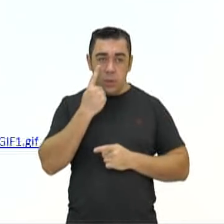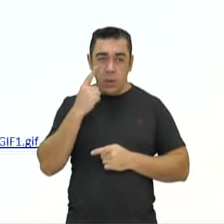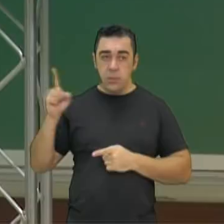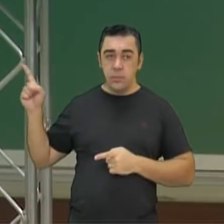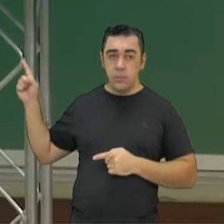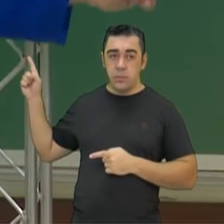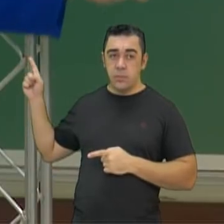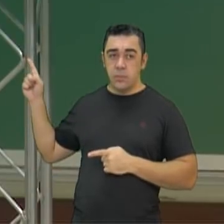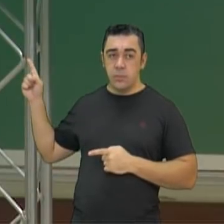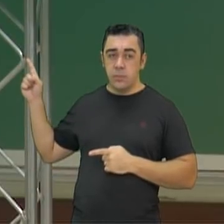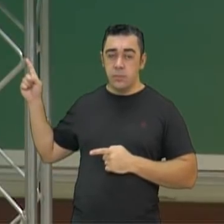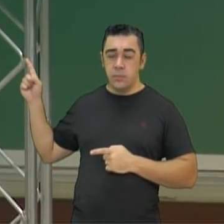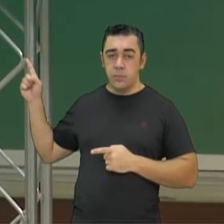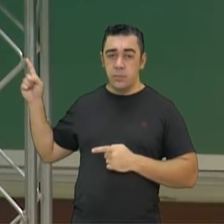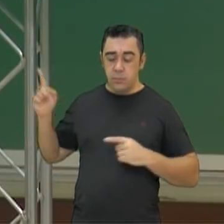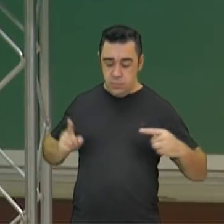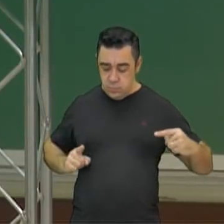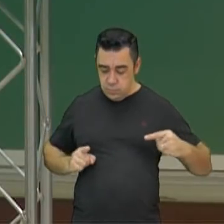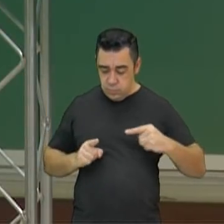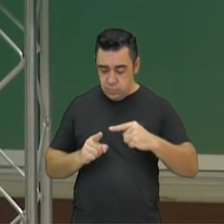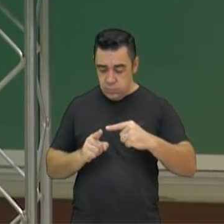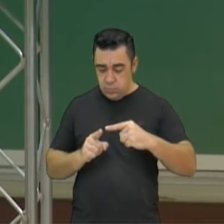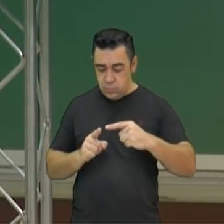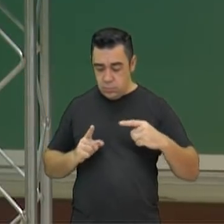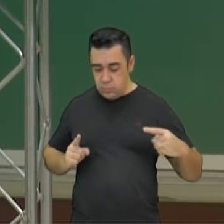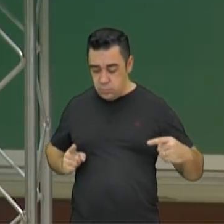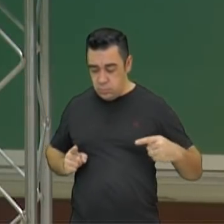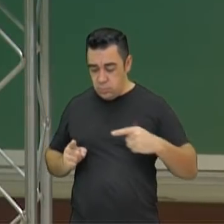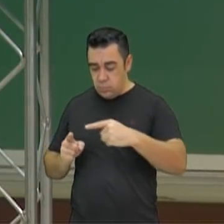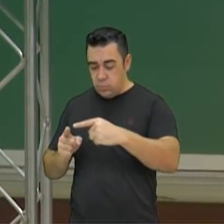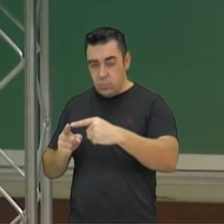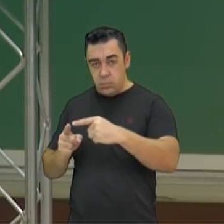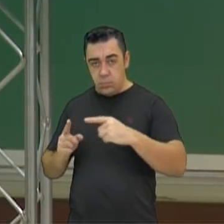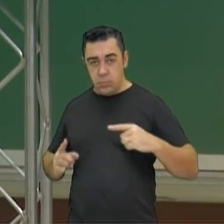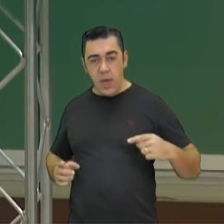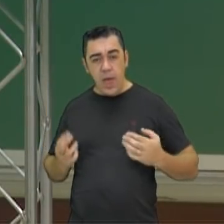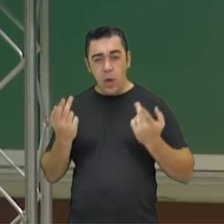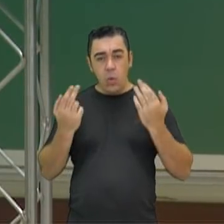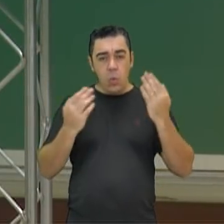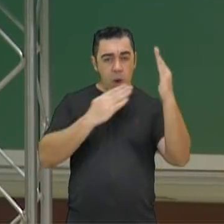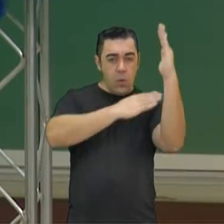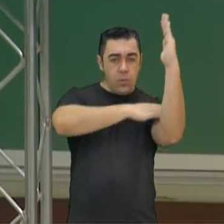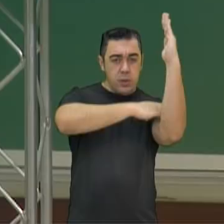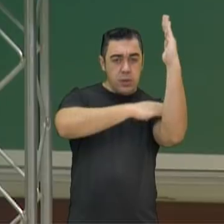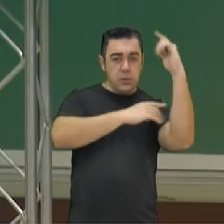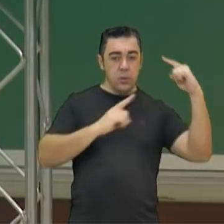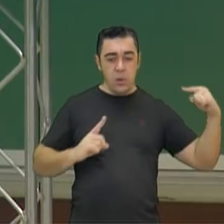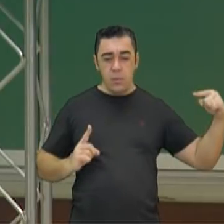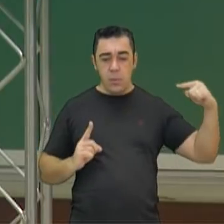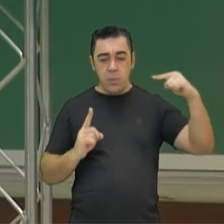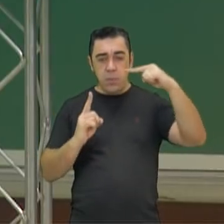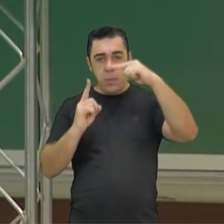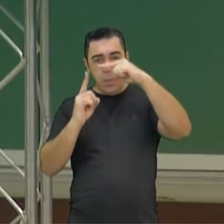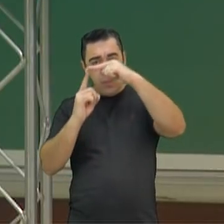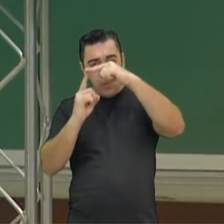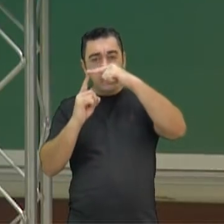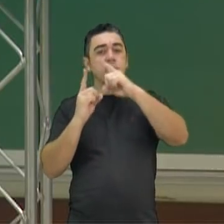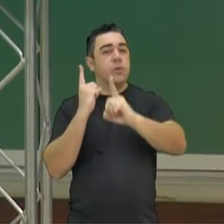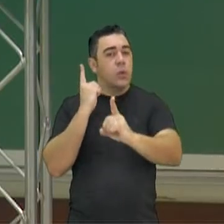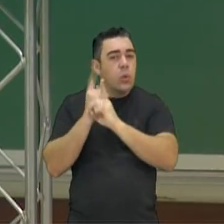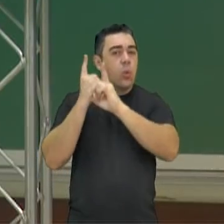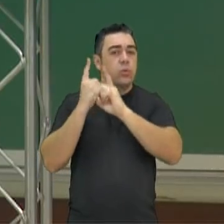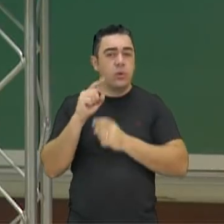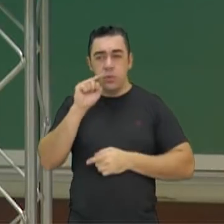um encontro. Ó. Coluna, fileira, sempre um encontro. Ó, veja no GIF lá, ó, sempre um encontro ele vai ter